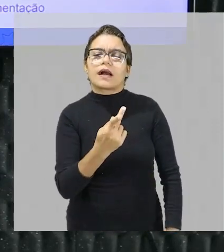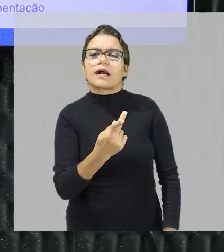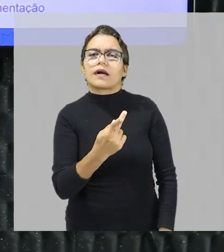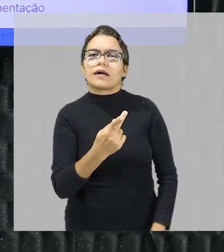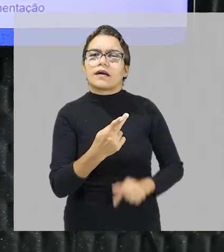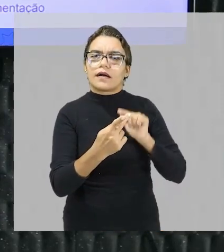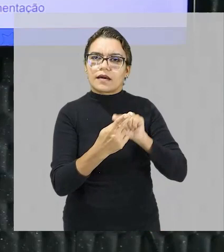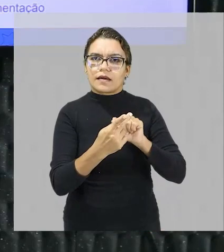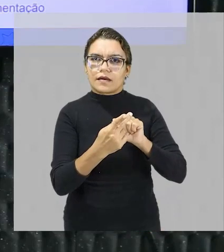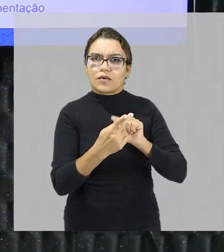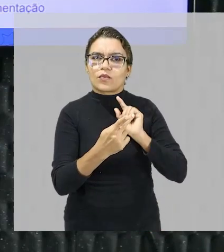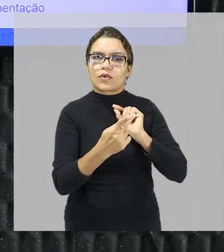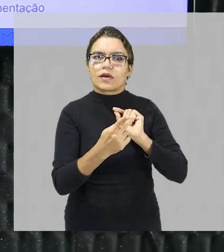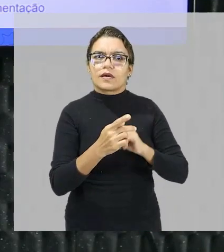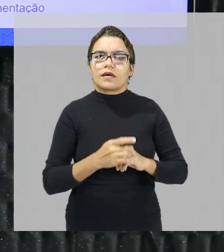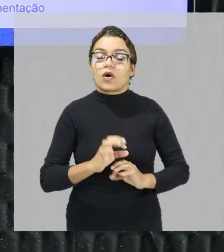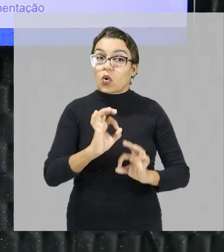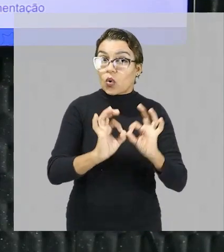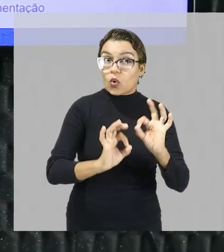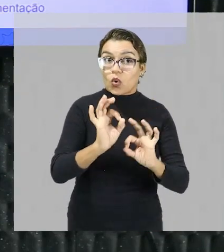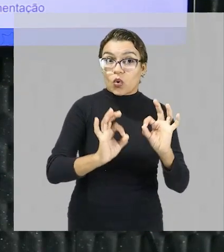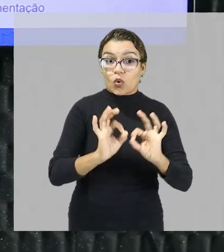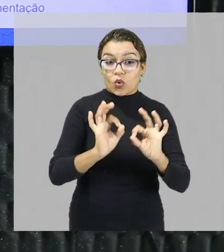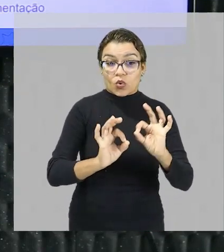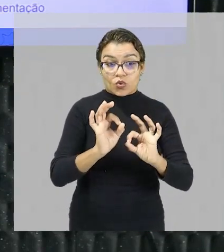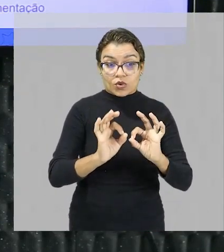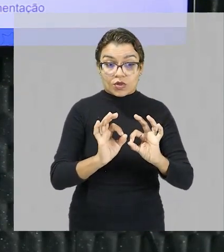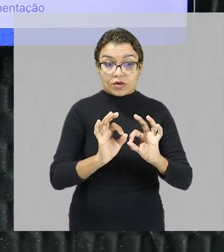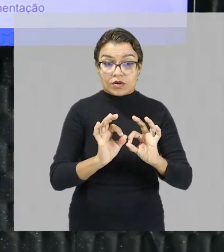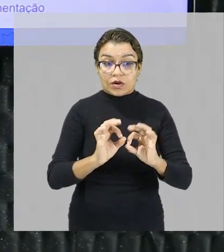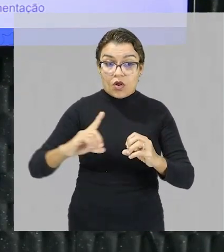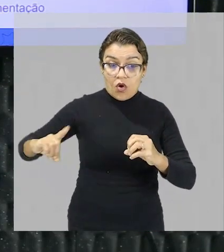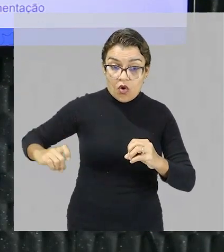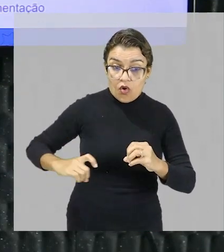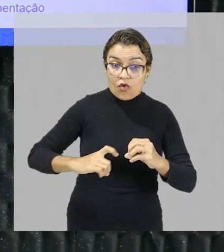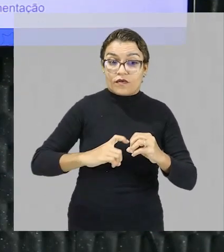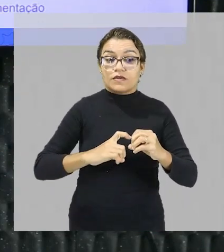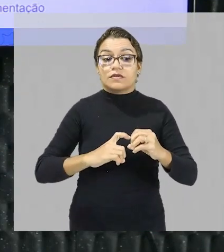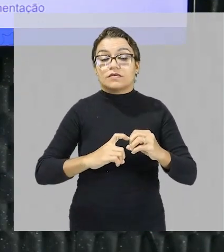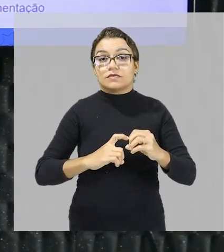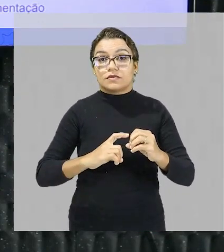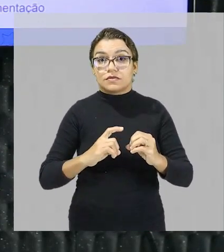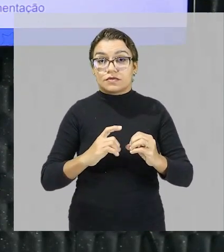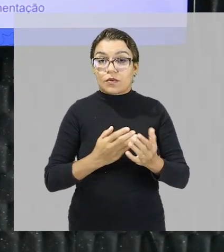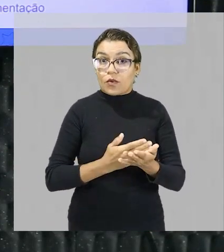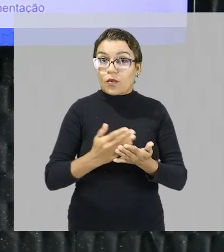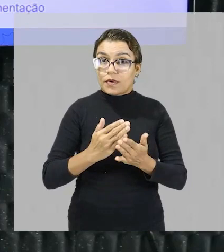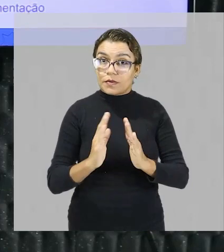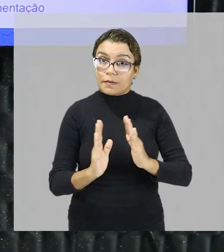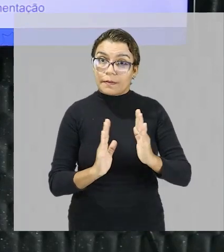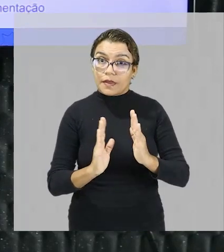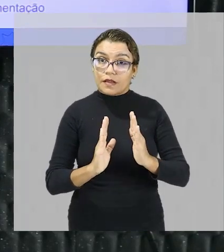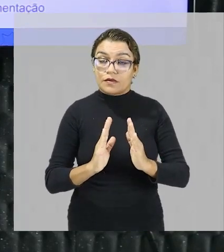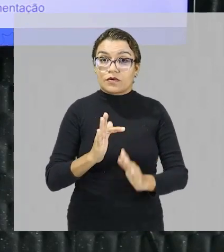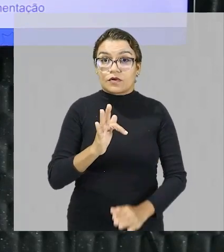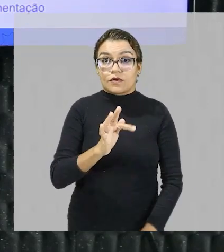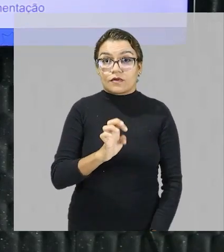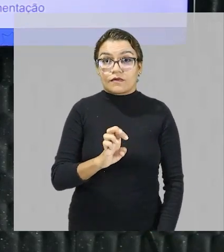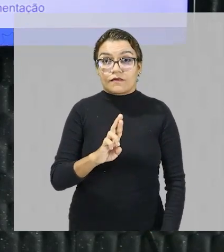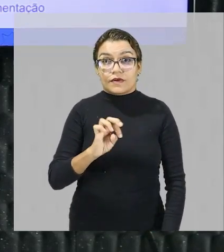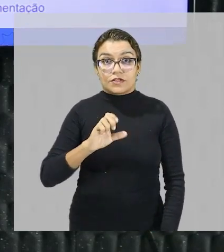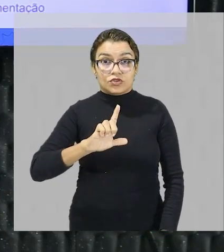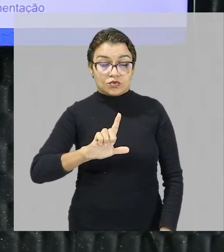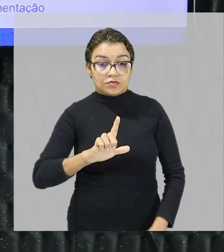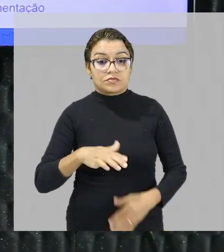LH? LH ele vai controlar aqui, ó, a ovulação e indica o início do período fértil. Quer dizer o quê?